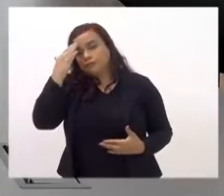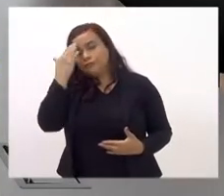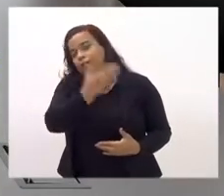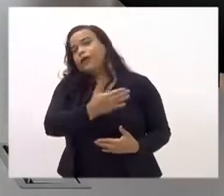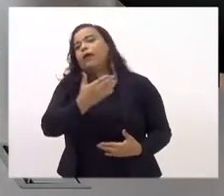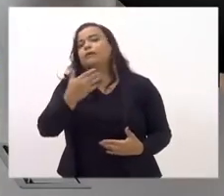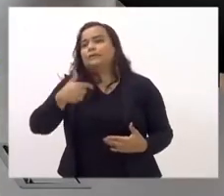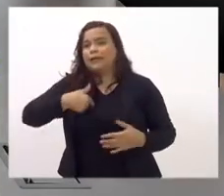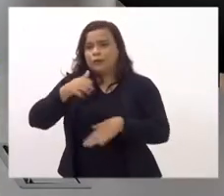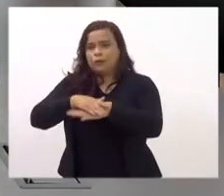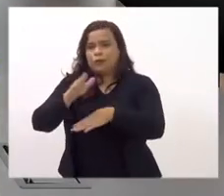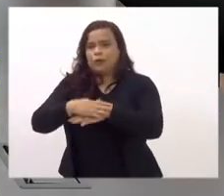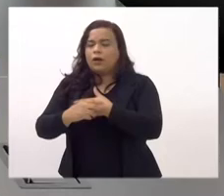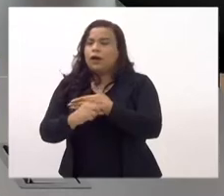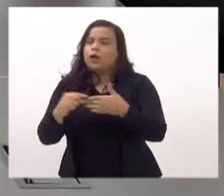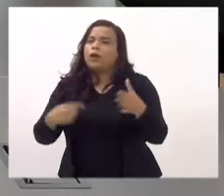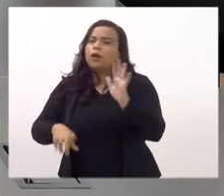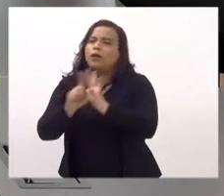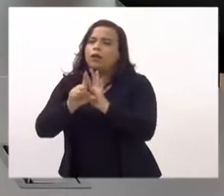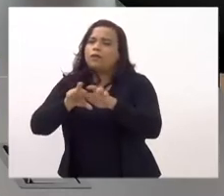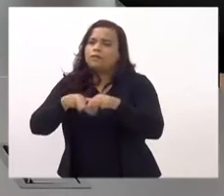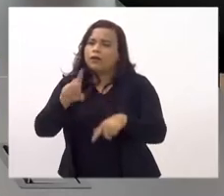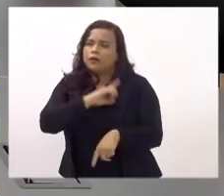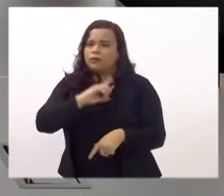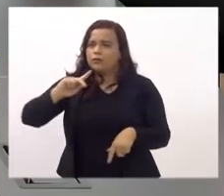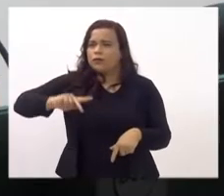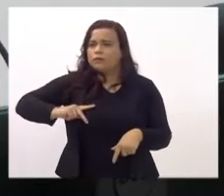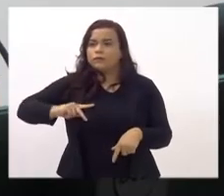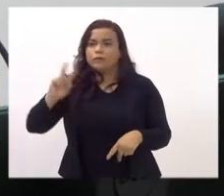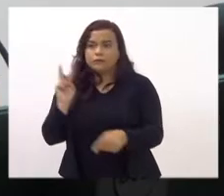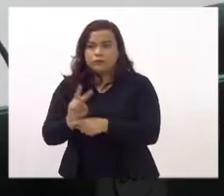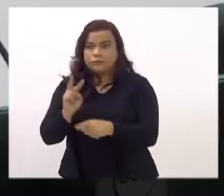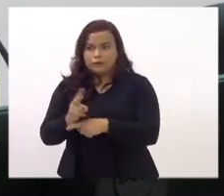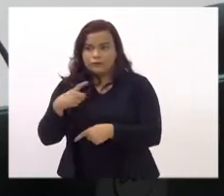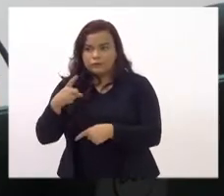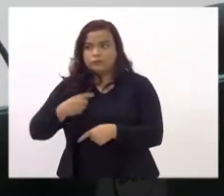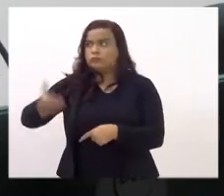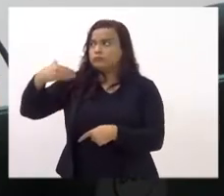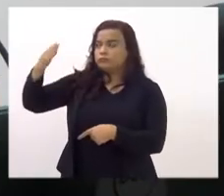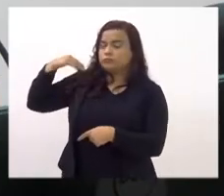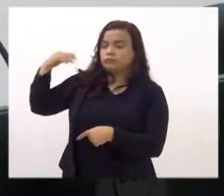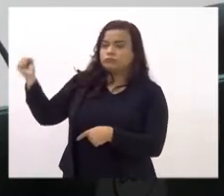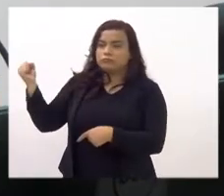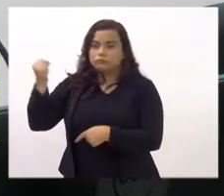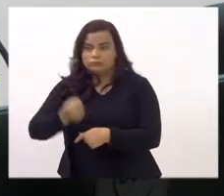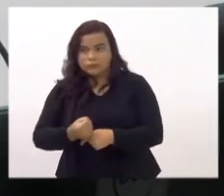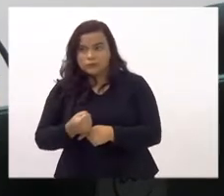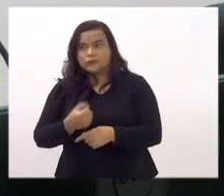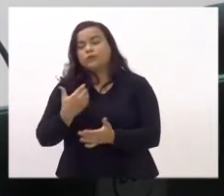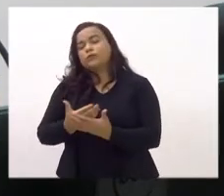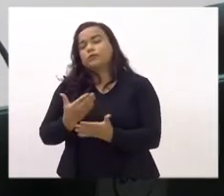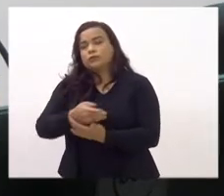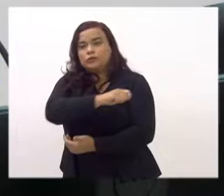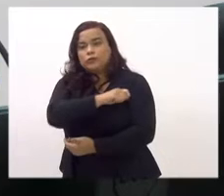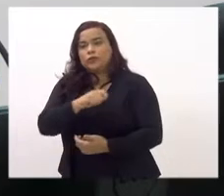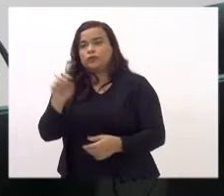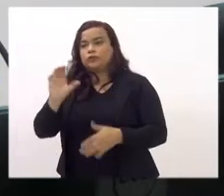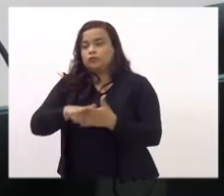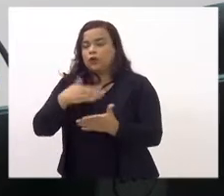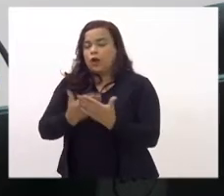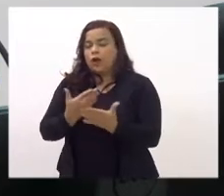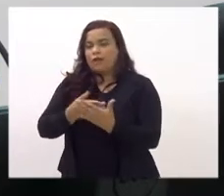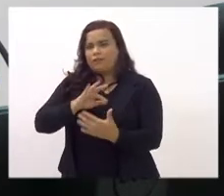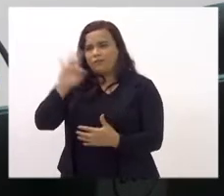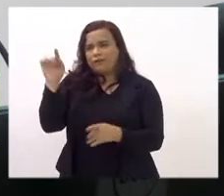vinha defendendo, né, perante a Justiça, que lá atrás reintroduziu os estudantes das escolas federais e levou o passe livre também